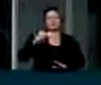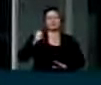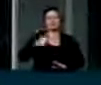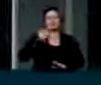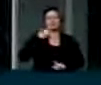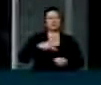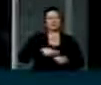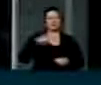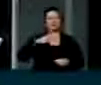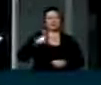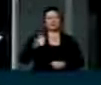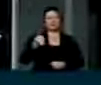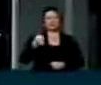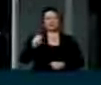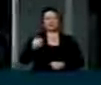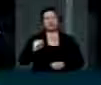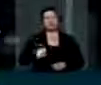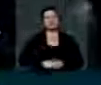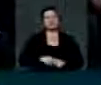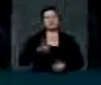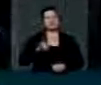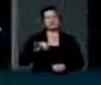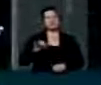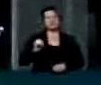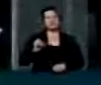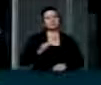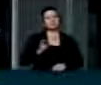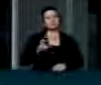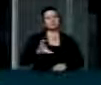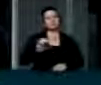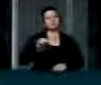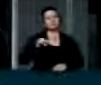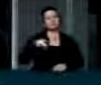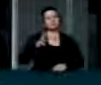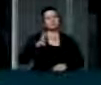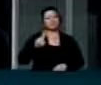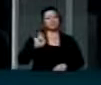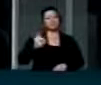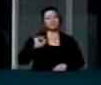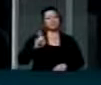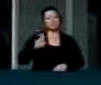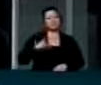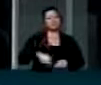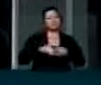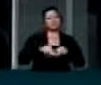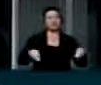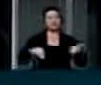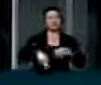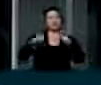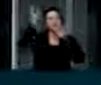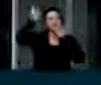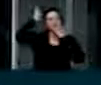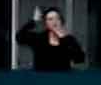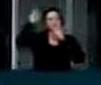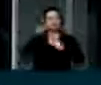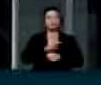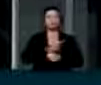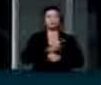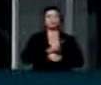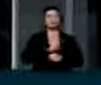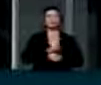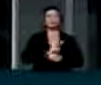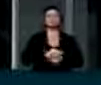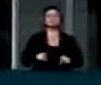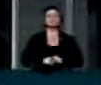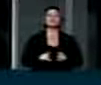Nacional de Petróleo, Gás e Biocombustíveis, ANP, sobre terras indígenas e unidades de conservação, e que